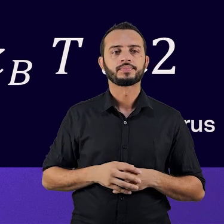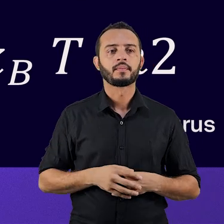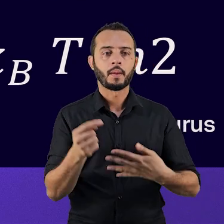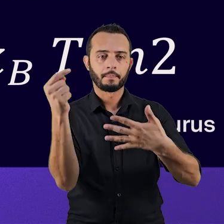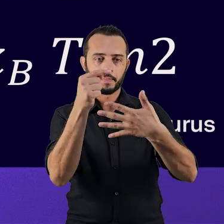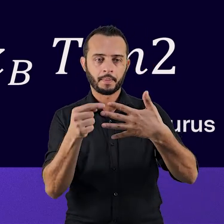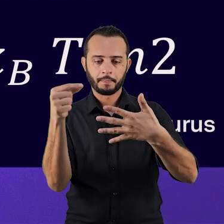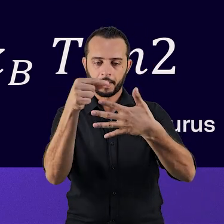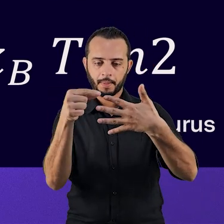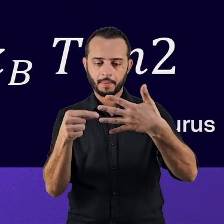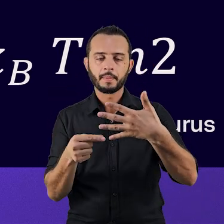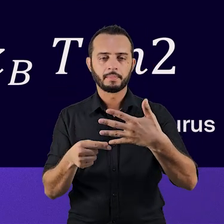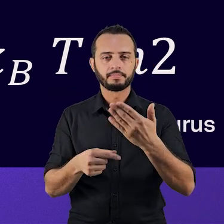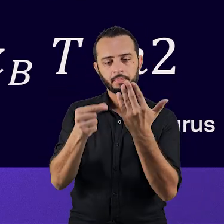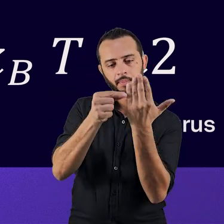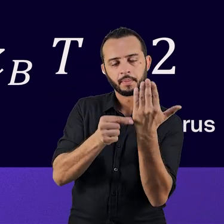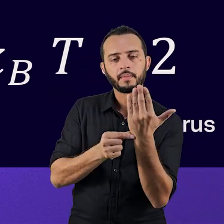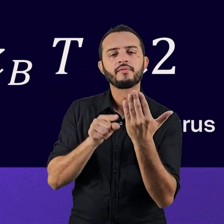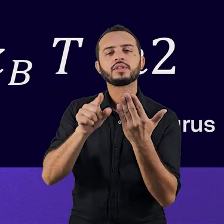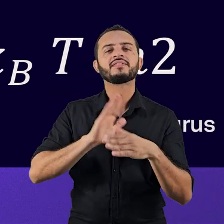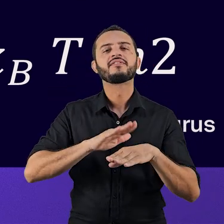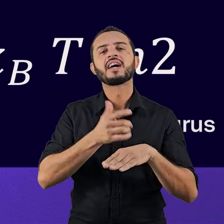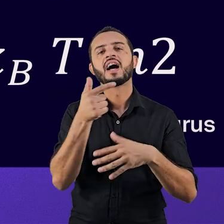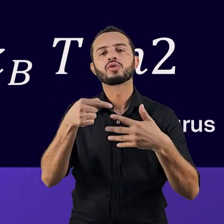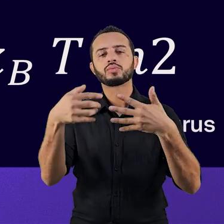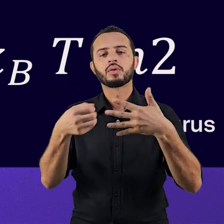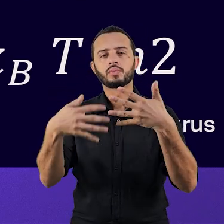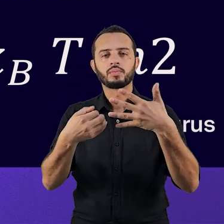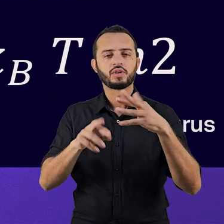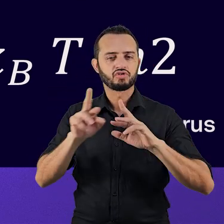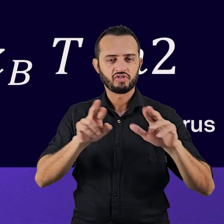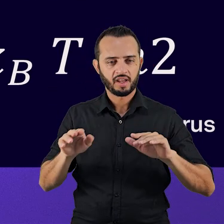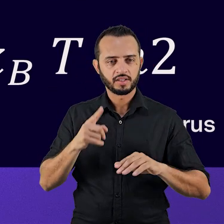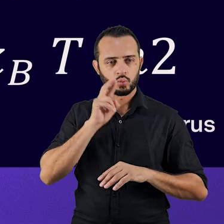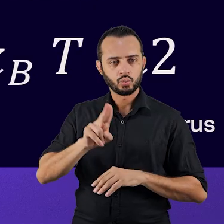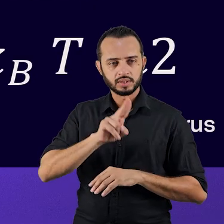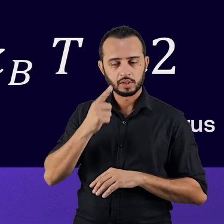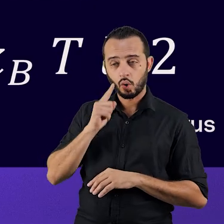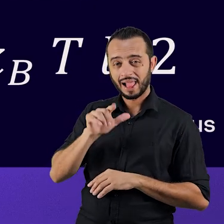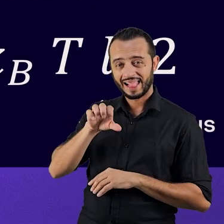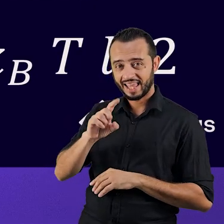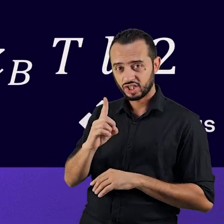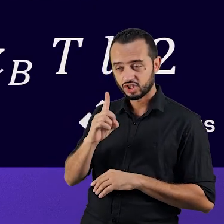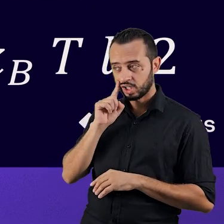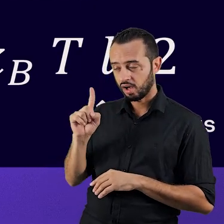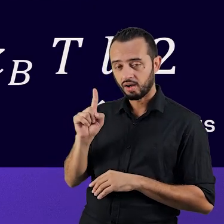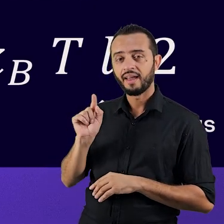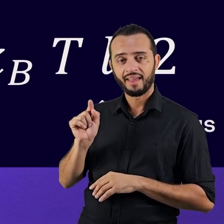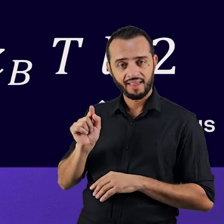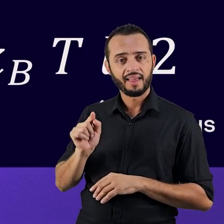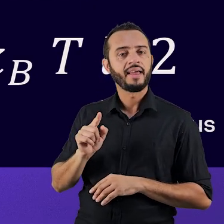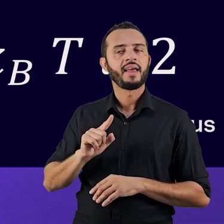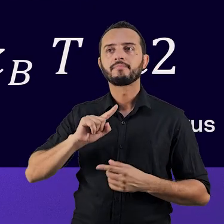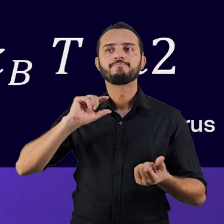aqui ela é uma porta universal. Você escreve basicamente todas as outras portas, com algumas exceções, usando a porta NAND. Essa porta NAND é uma